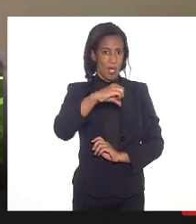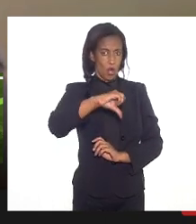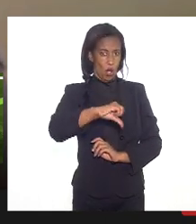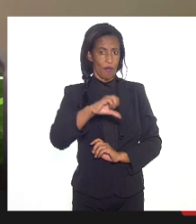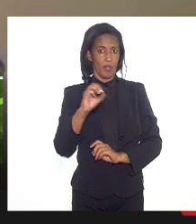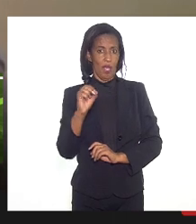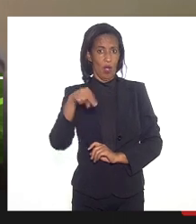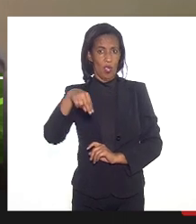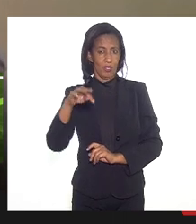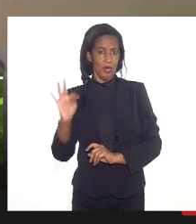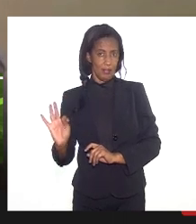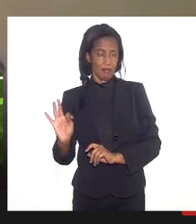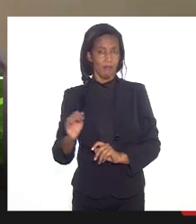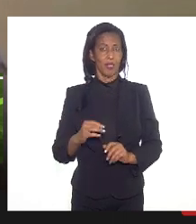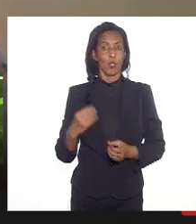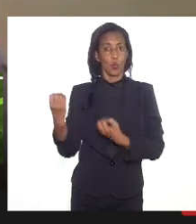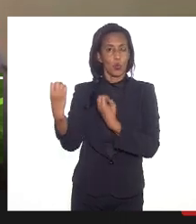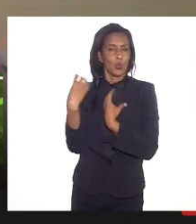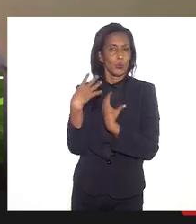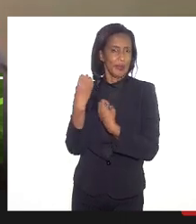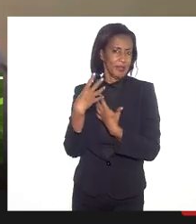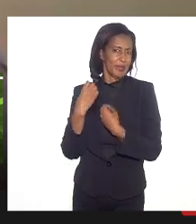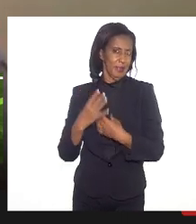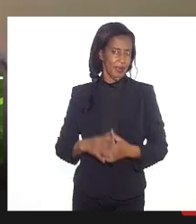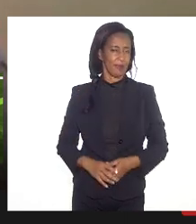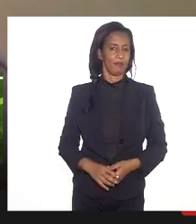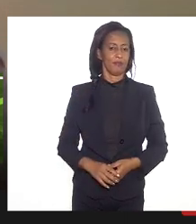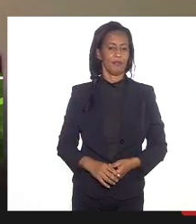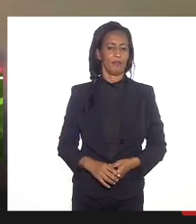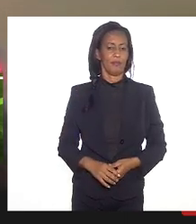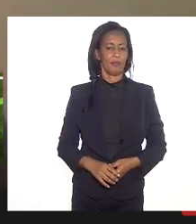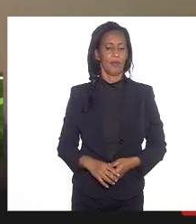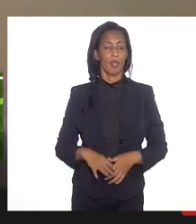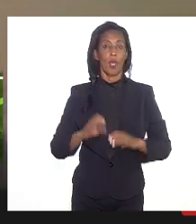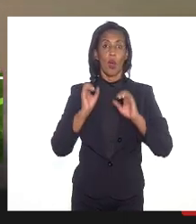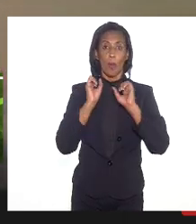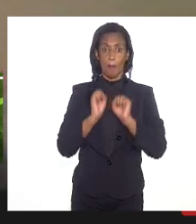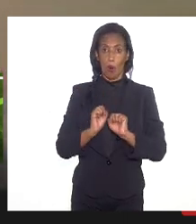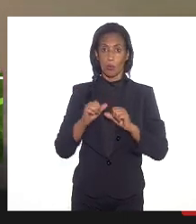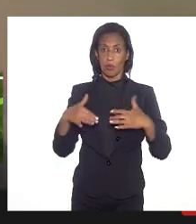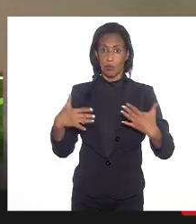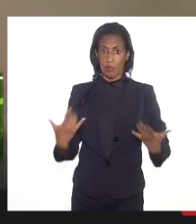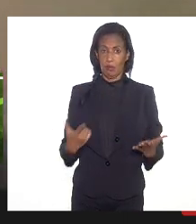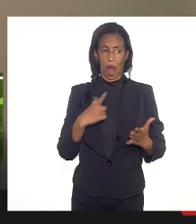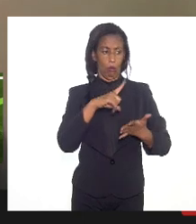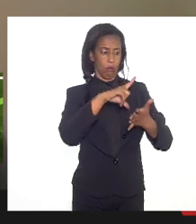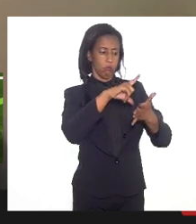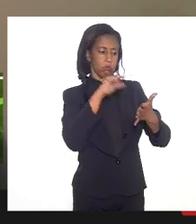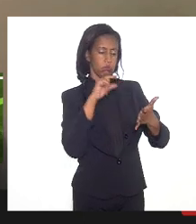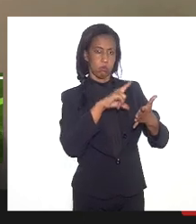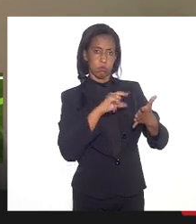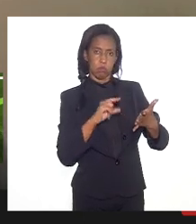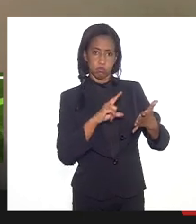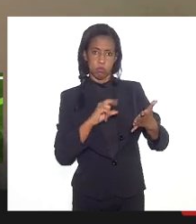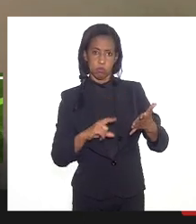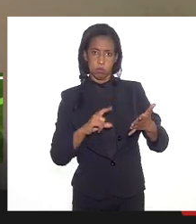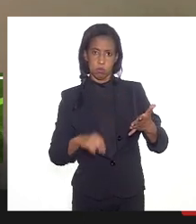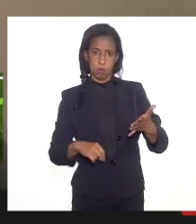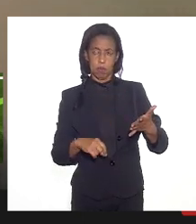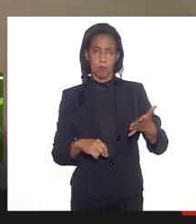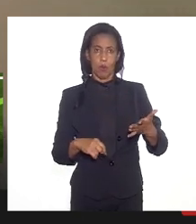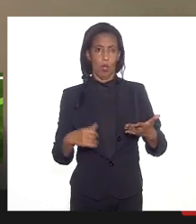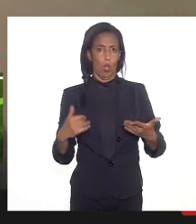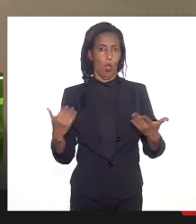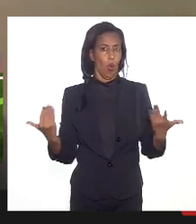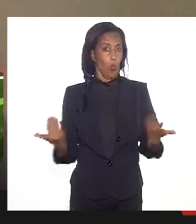OIT nos ensina. Posso então destacar questões concretas